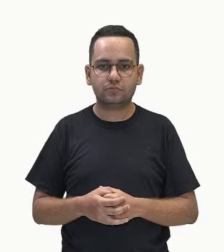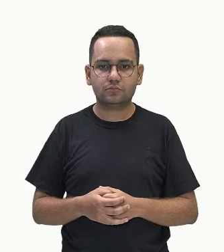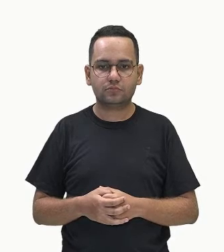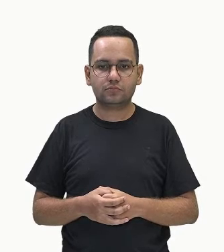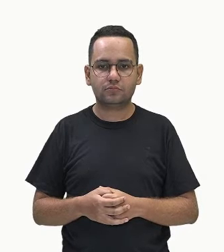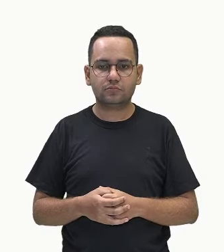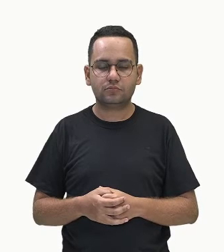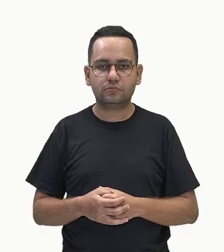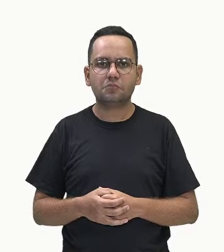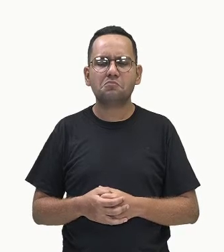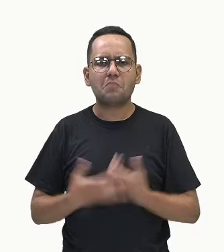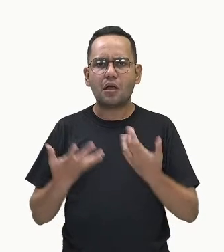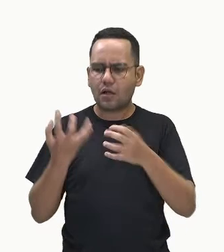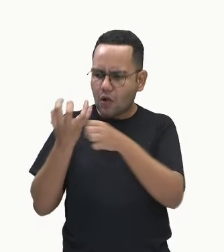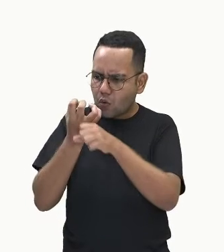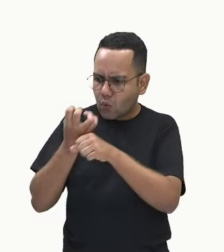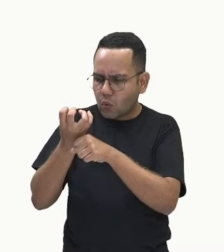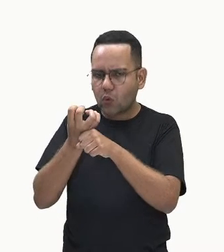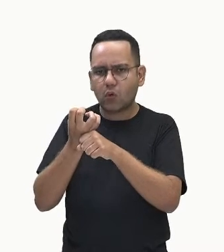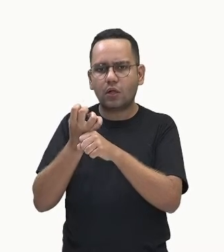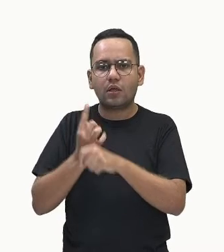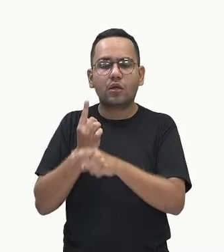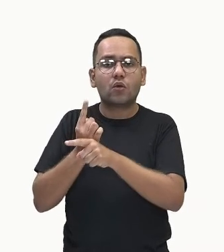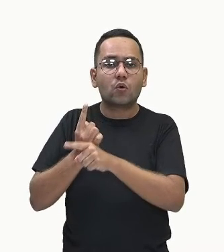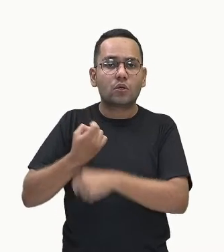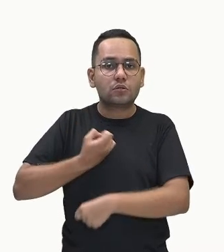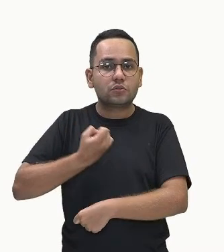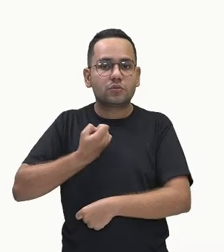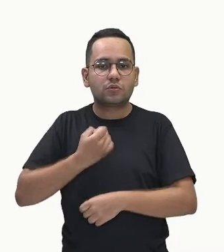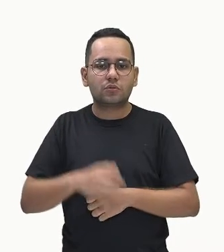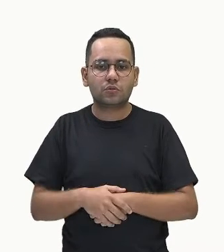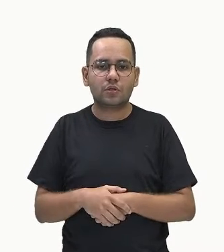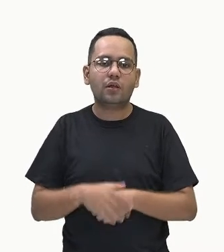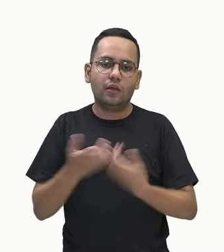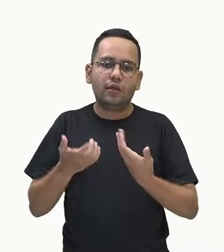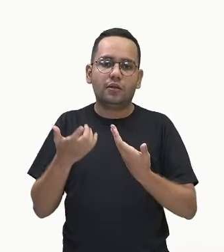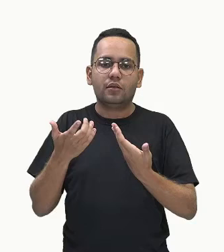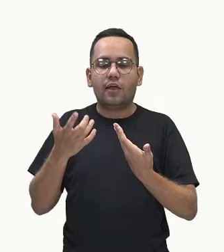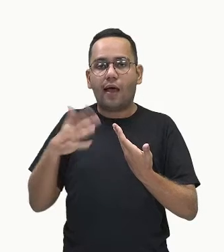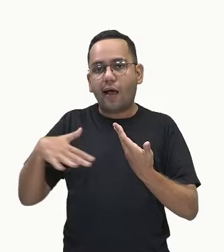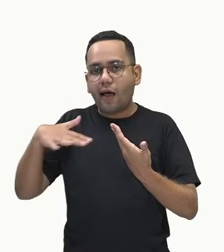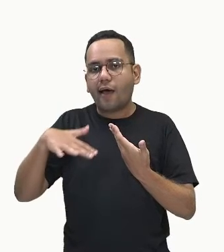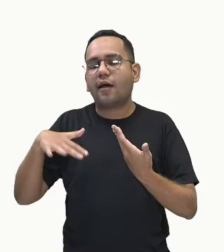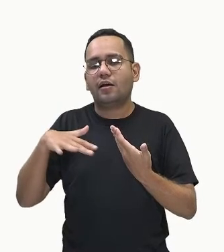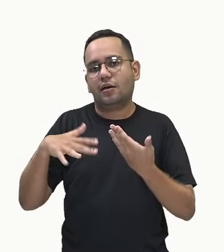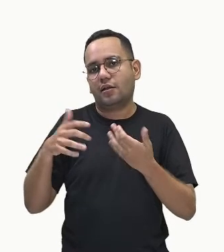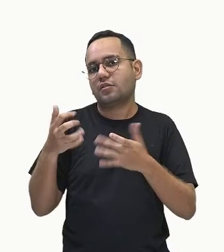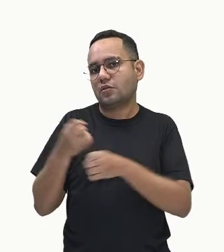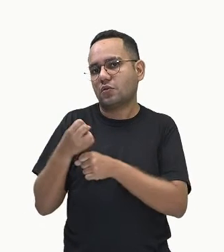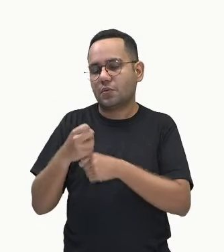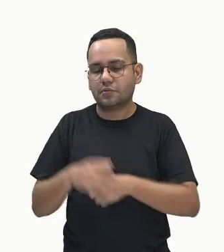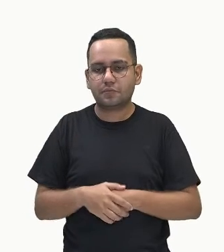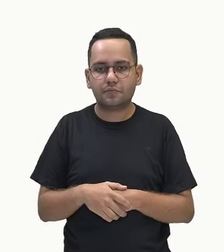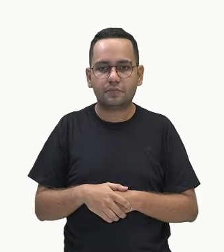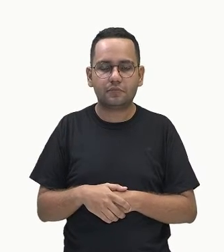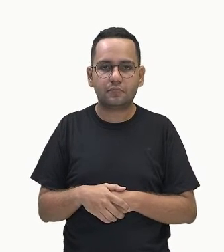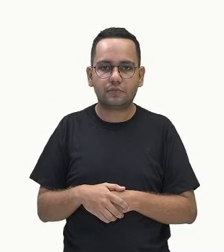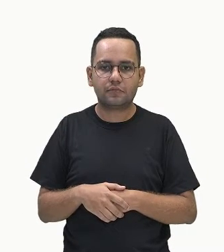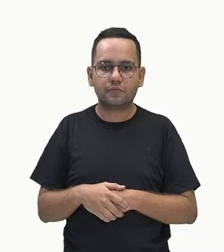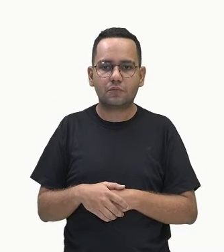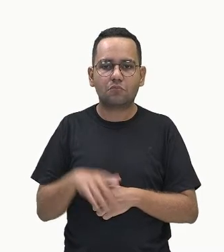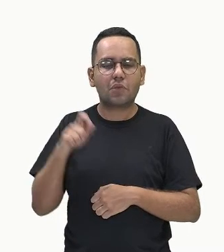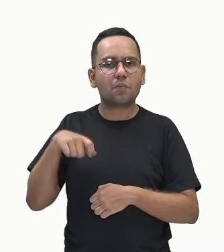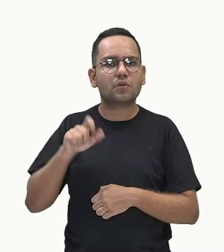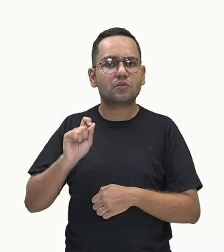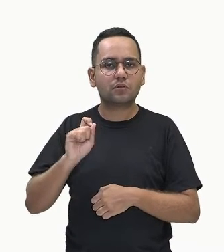vai resolver essa expressão e vamos encontrar, então, a medida de sua área. E a gente pode resolver isso da seguinte